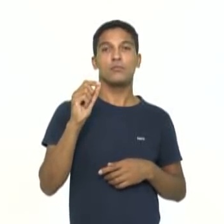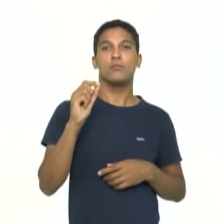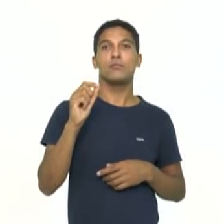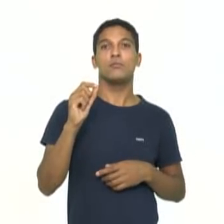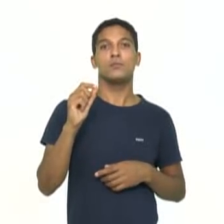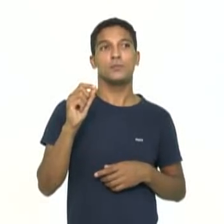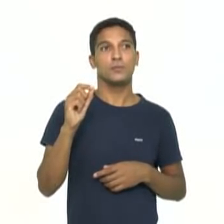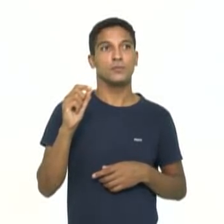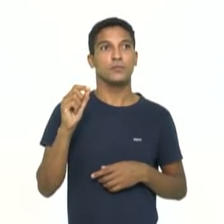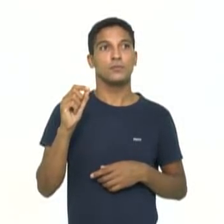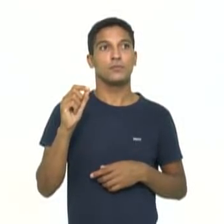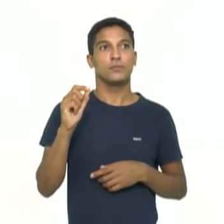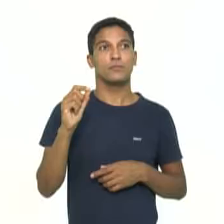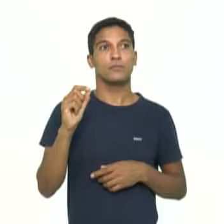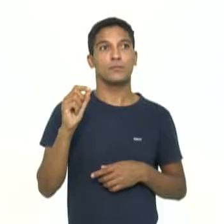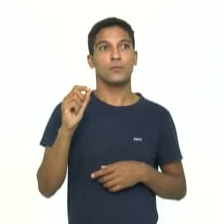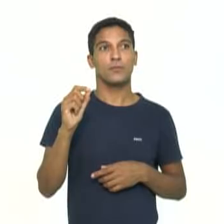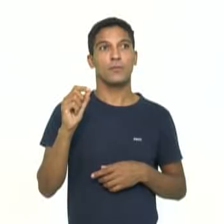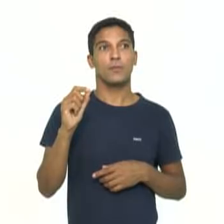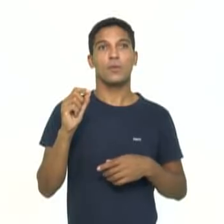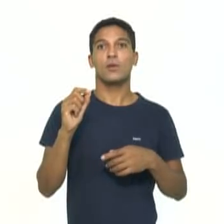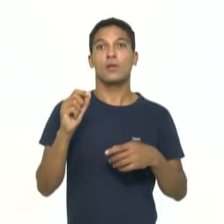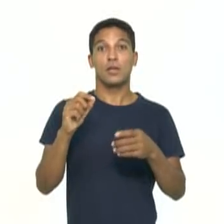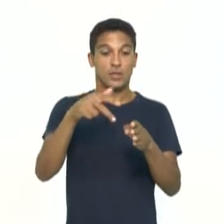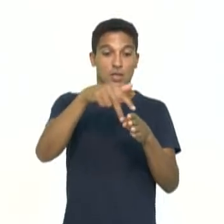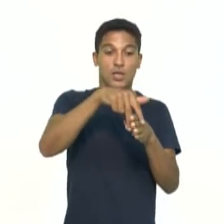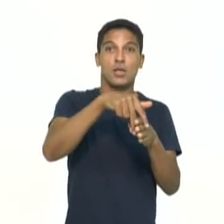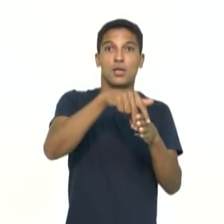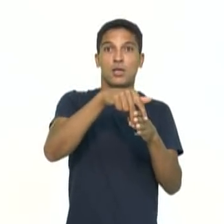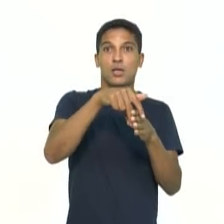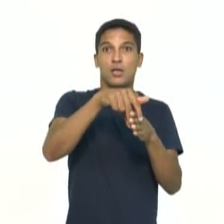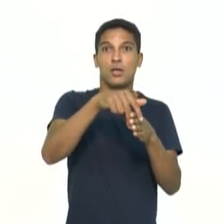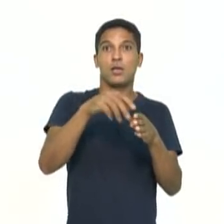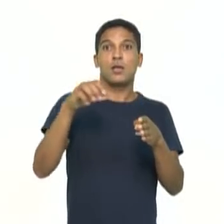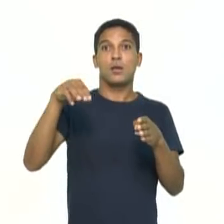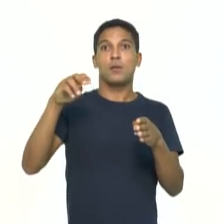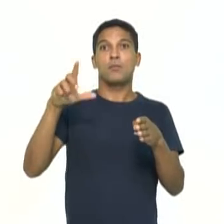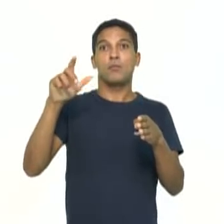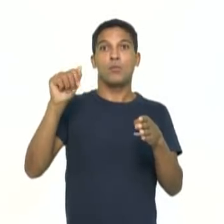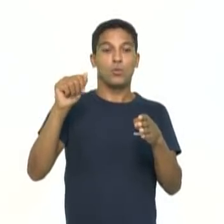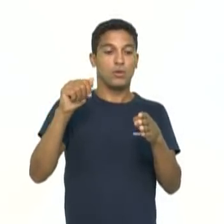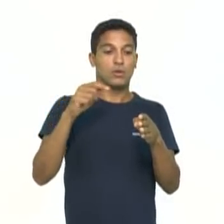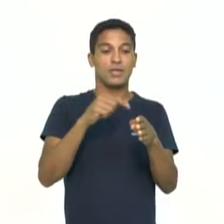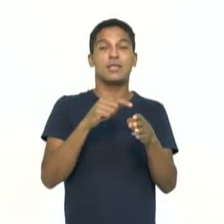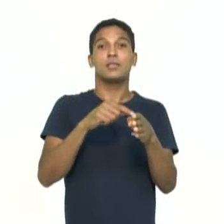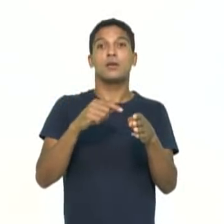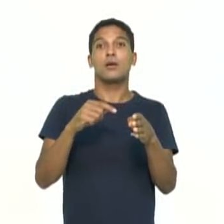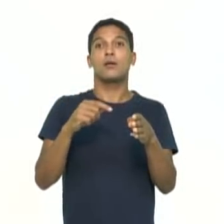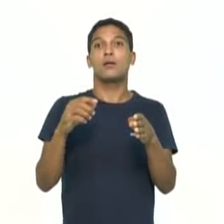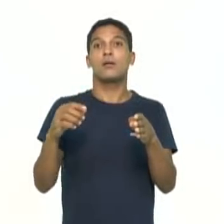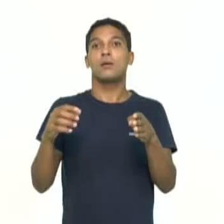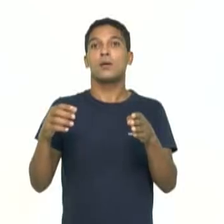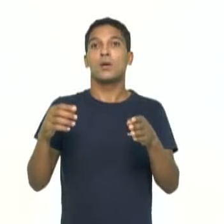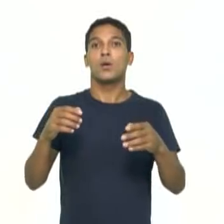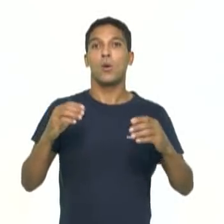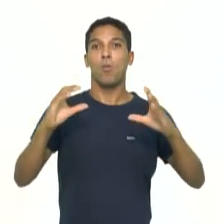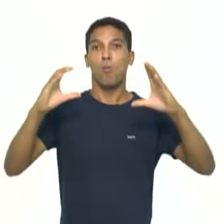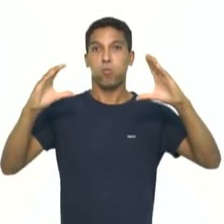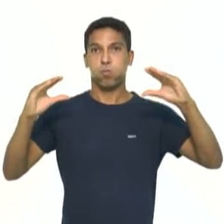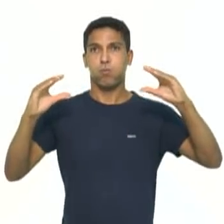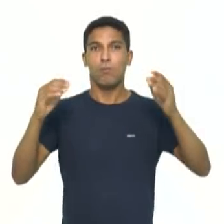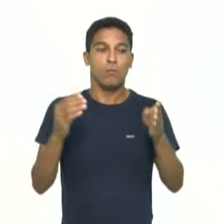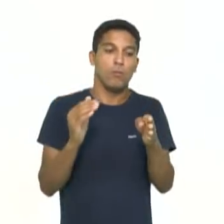atrelados, né, aqui nas mulas, para que colocasse então o material, e era fechado, eram chamados